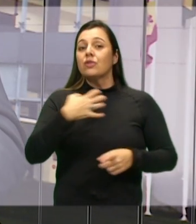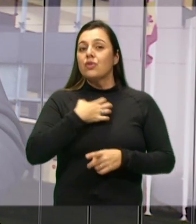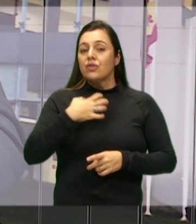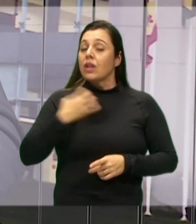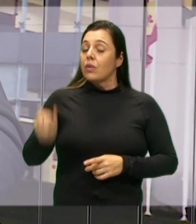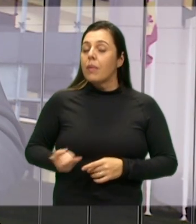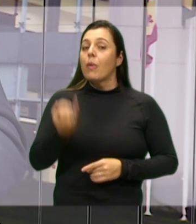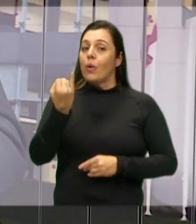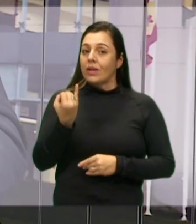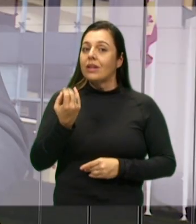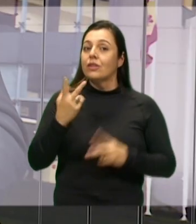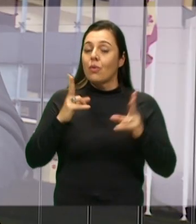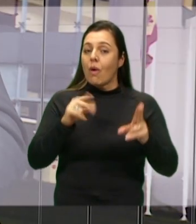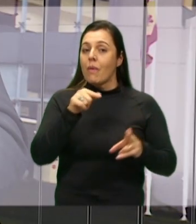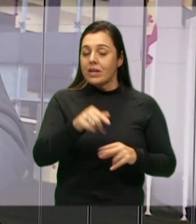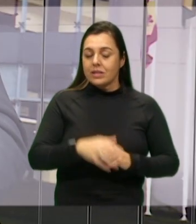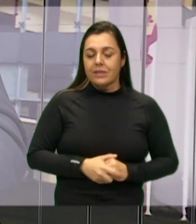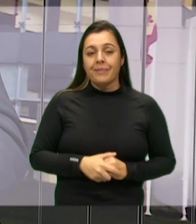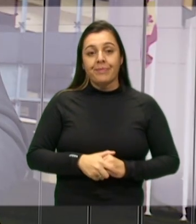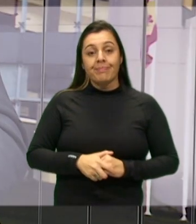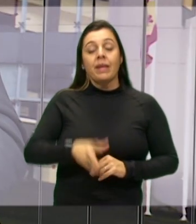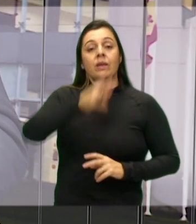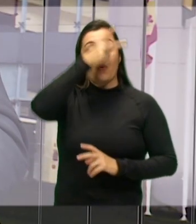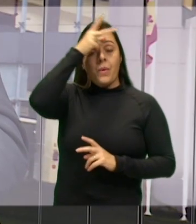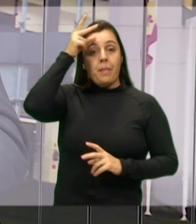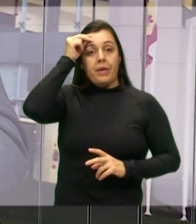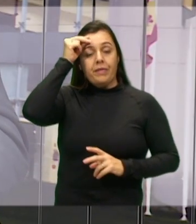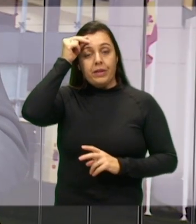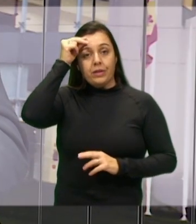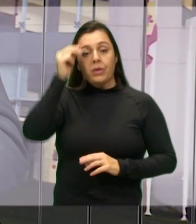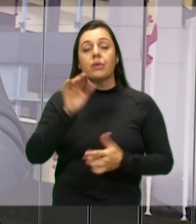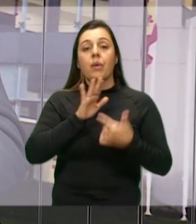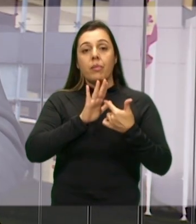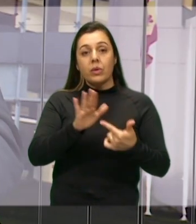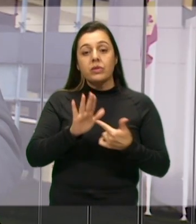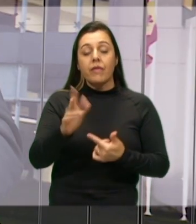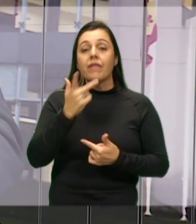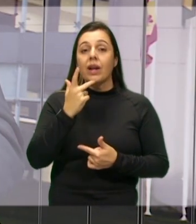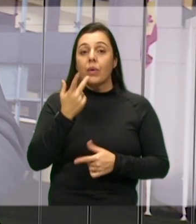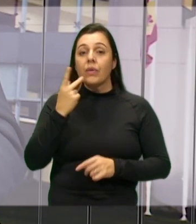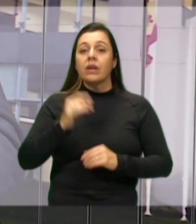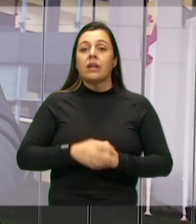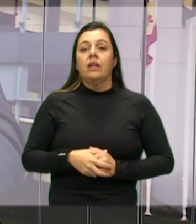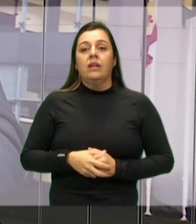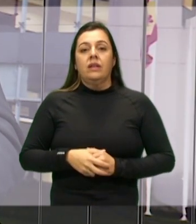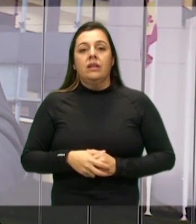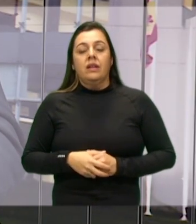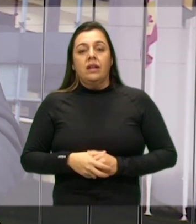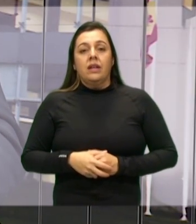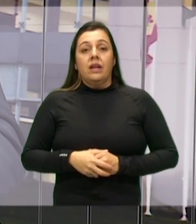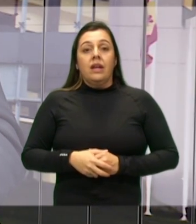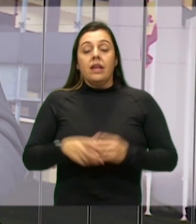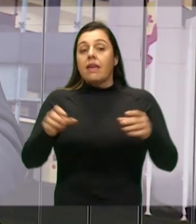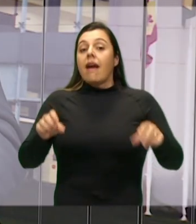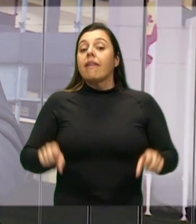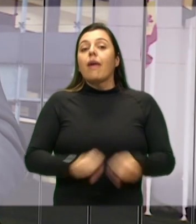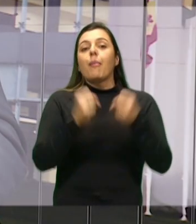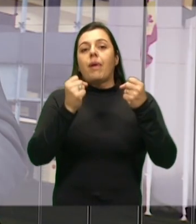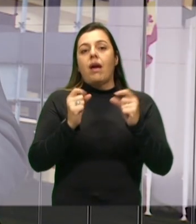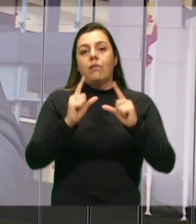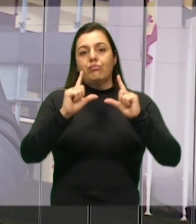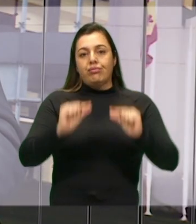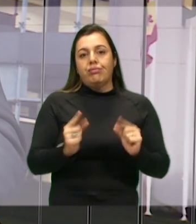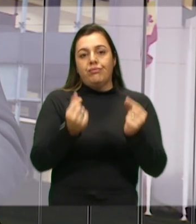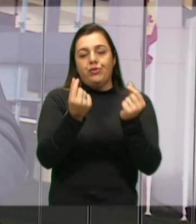tão importante como esse. Neste caso, a Prefeitura, que apontou dizendo que ia falir pagando o triênio